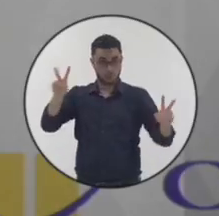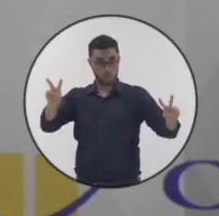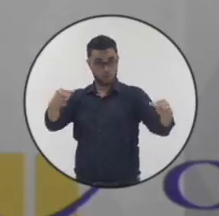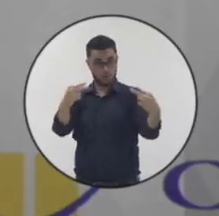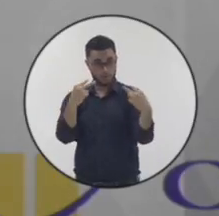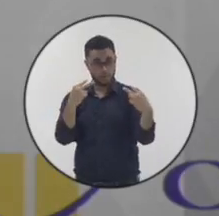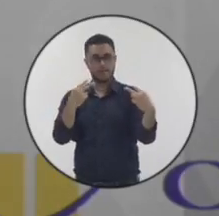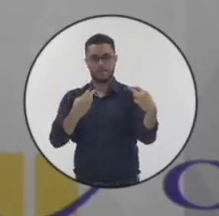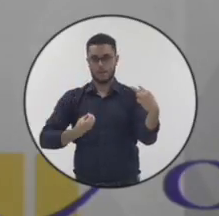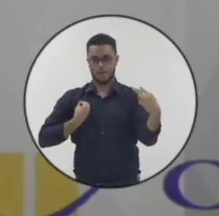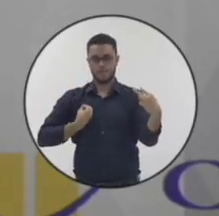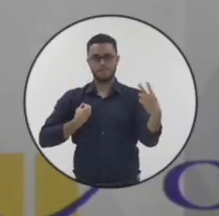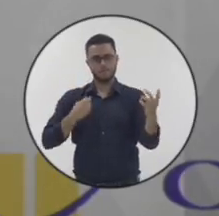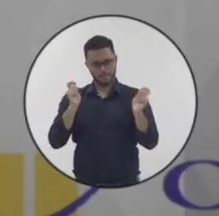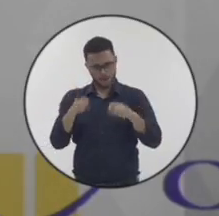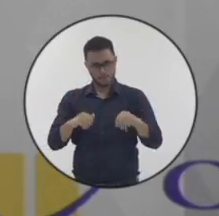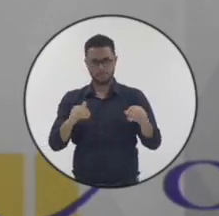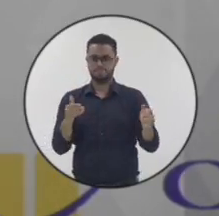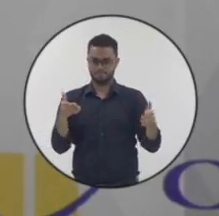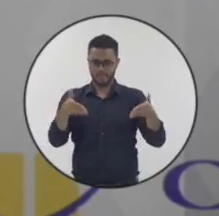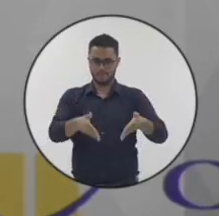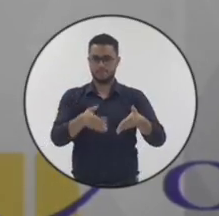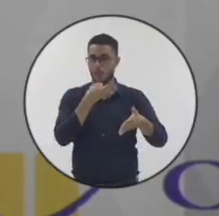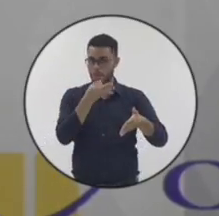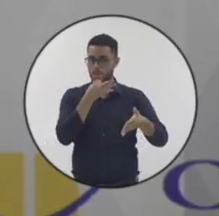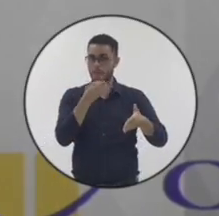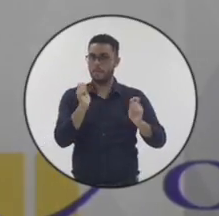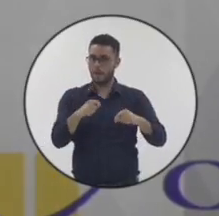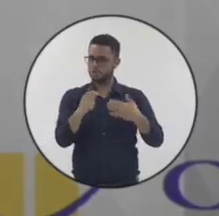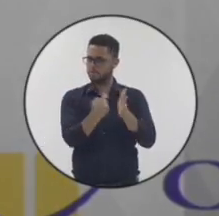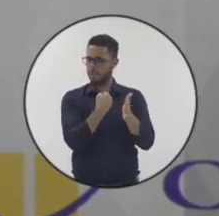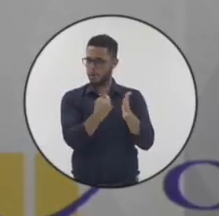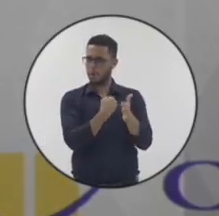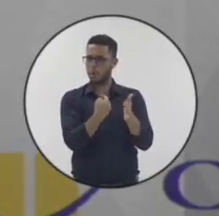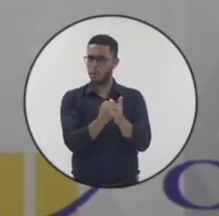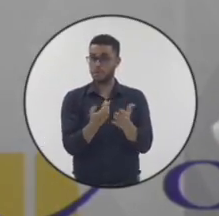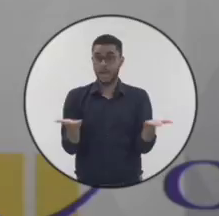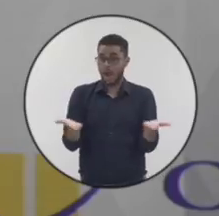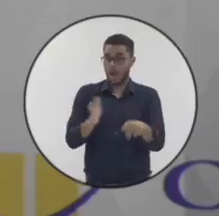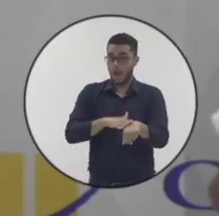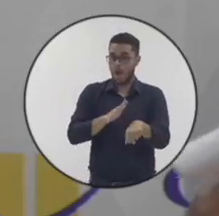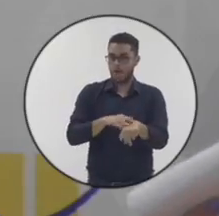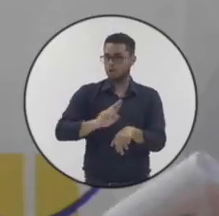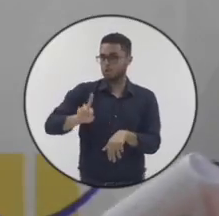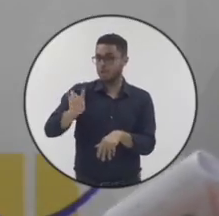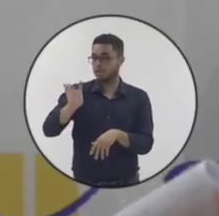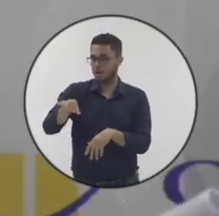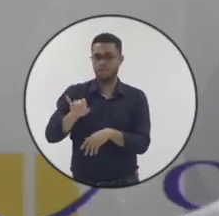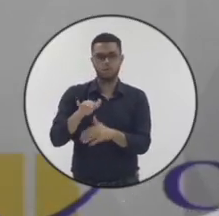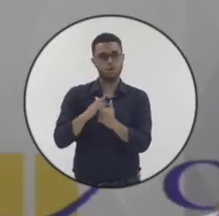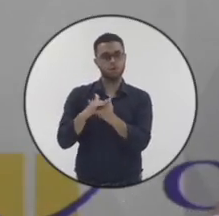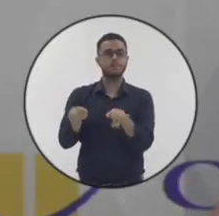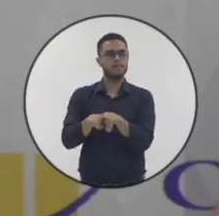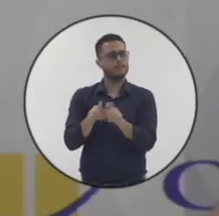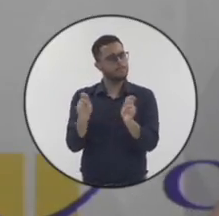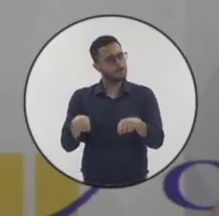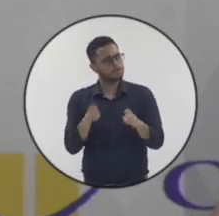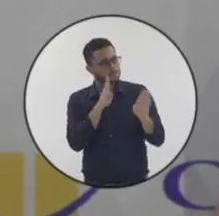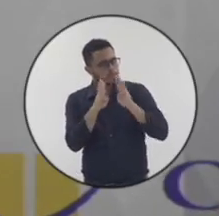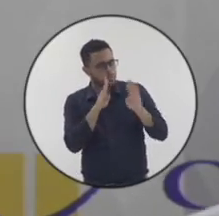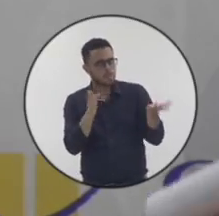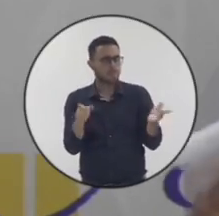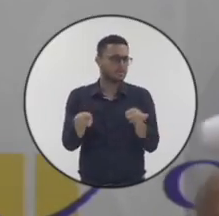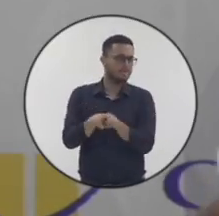podem participar do diálogo digital em tempo real, enviando perguntas não somente pelo YouTube, mas também pelo Facebook, pelo